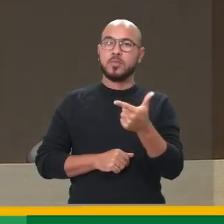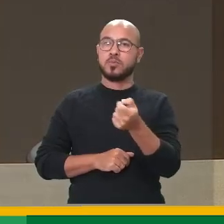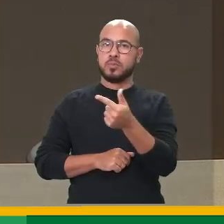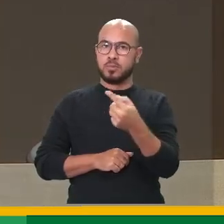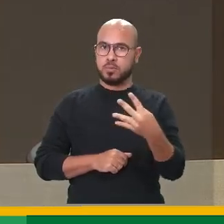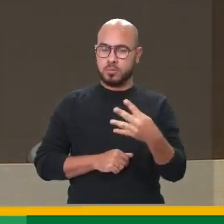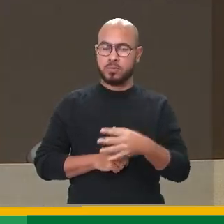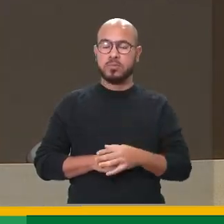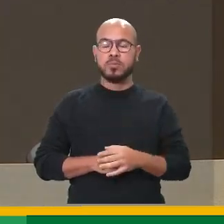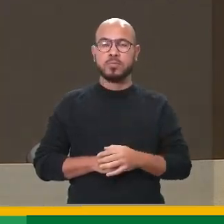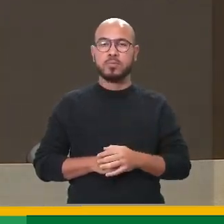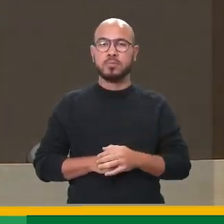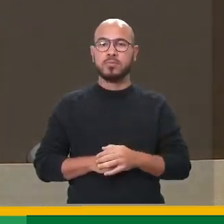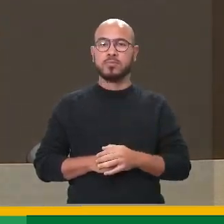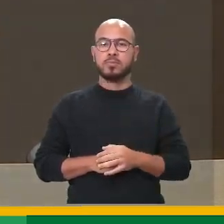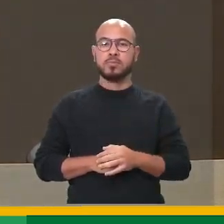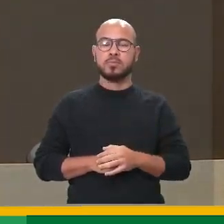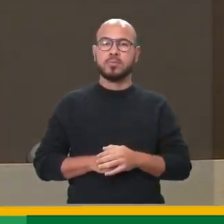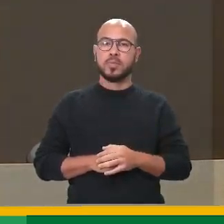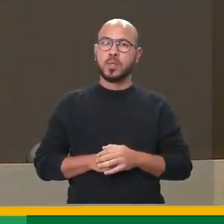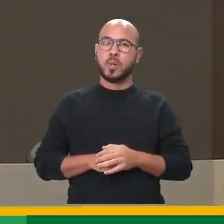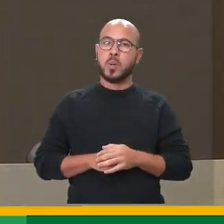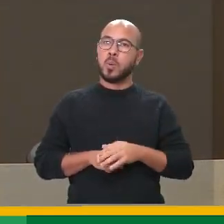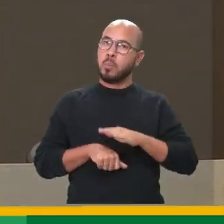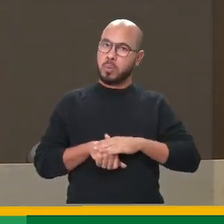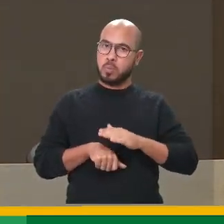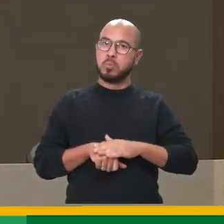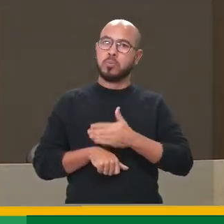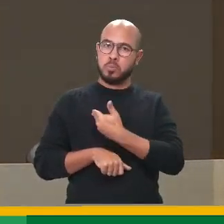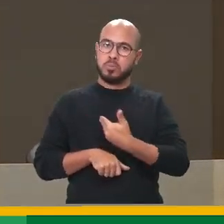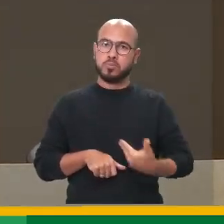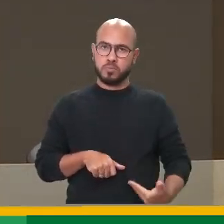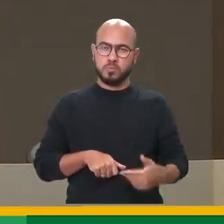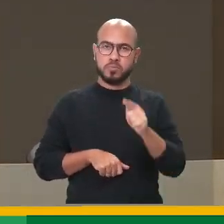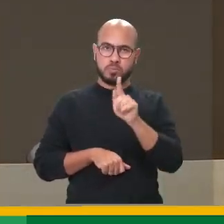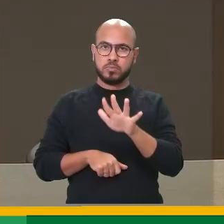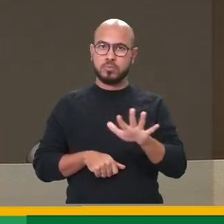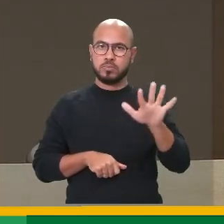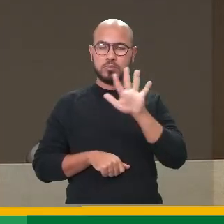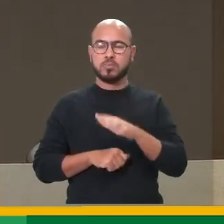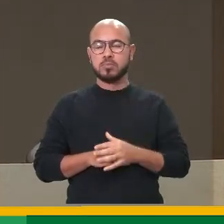377/2022 de autoria da governadoria do estado de